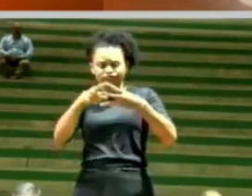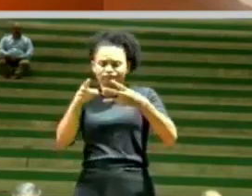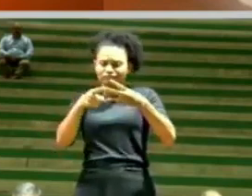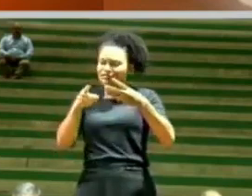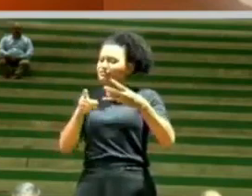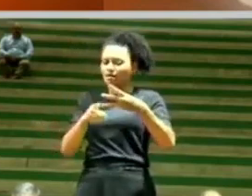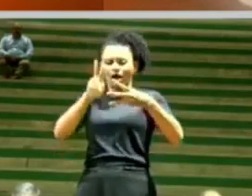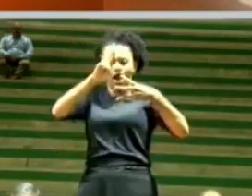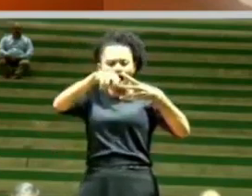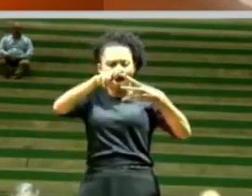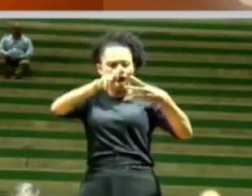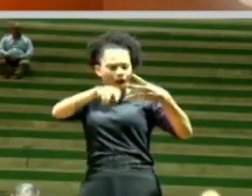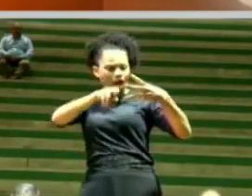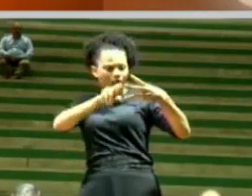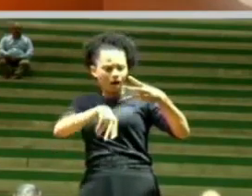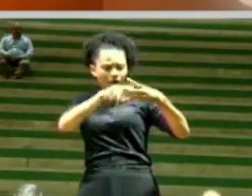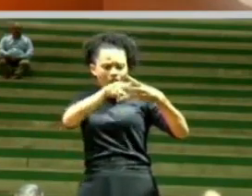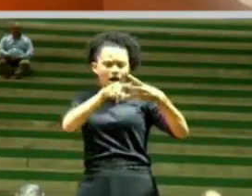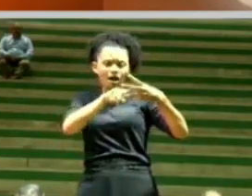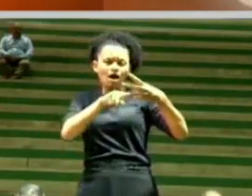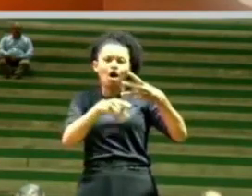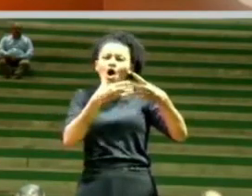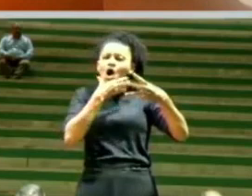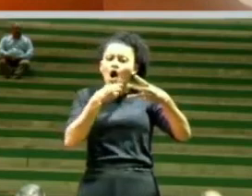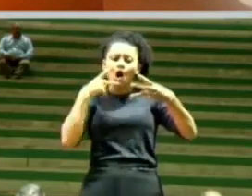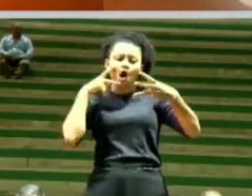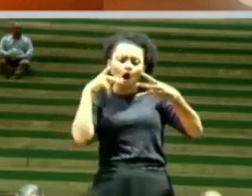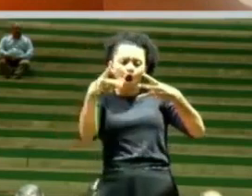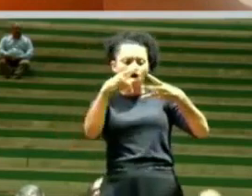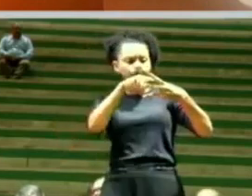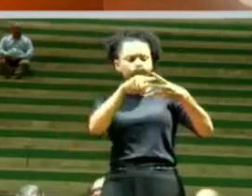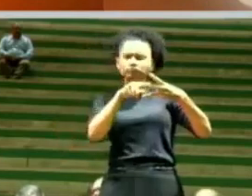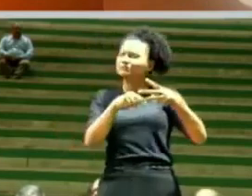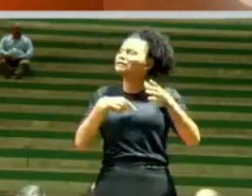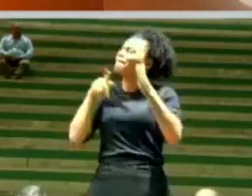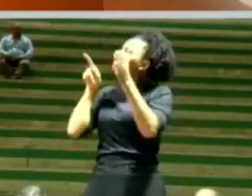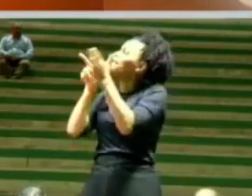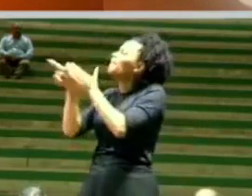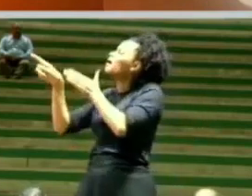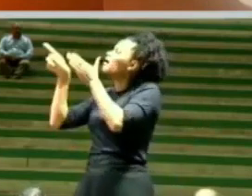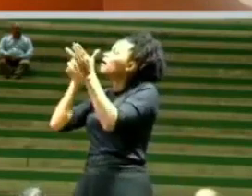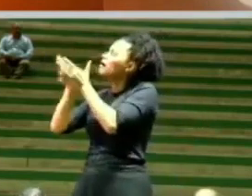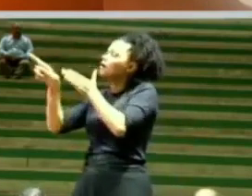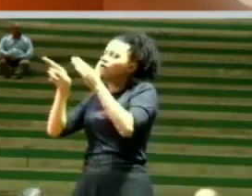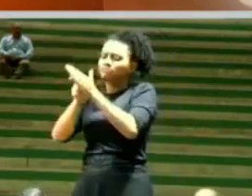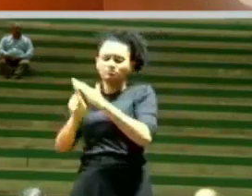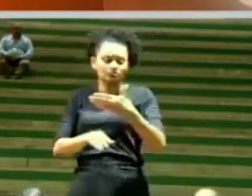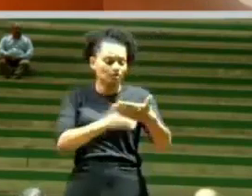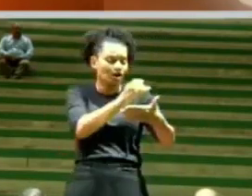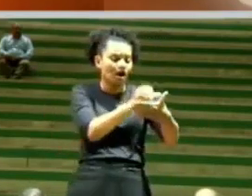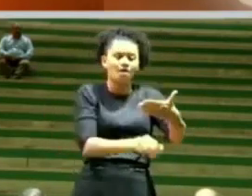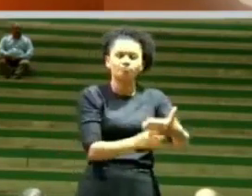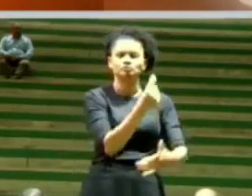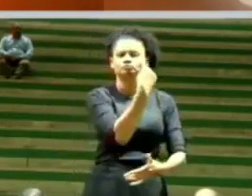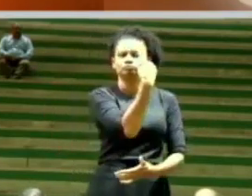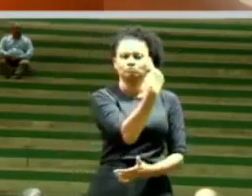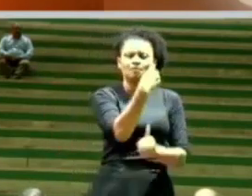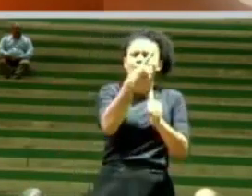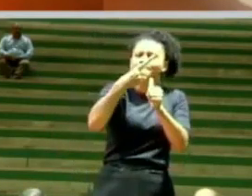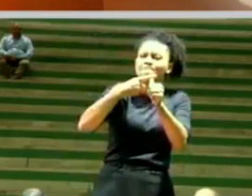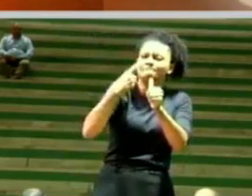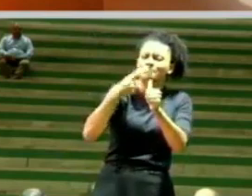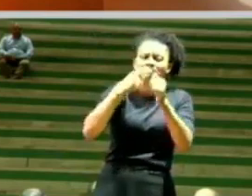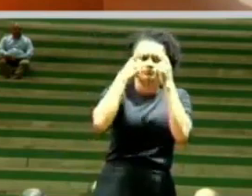3 razões pelas quais o profeta está questionando a Deus no capítulo 1. Primeiro,